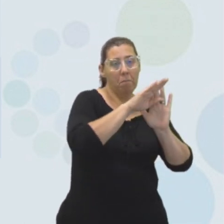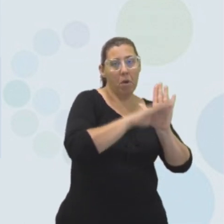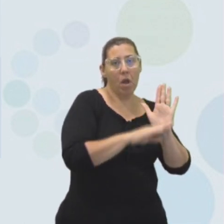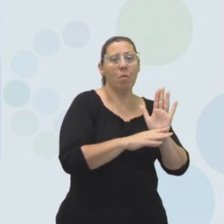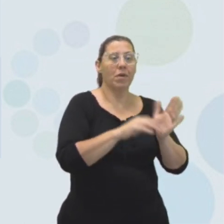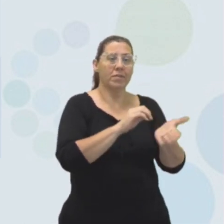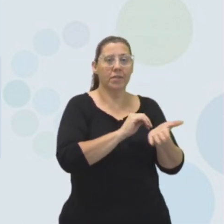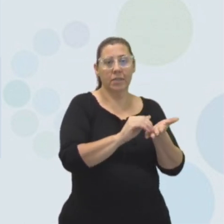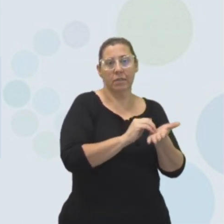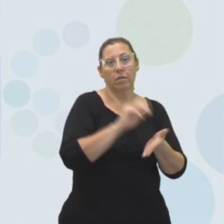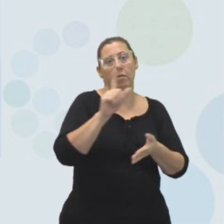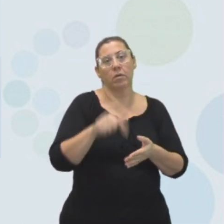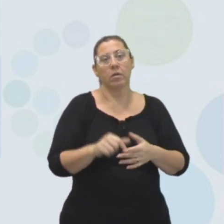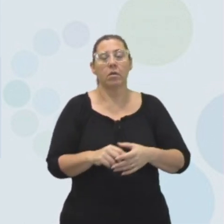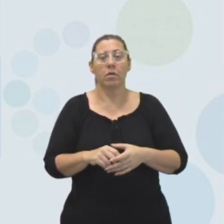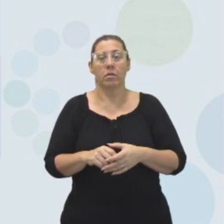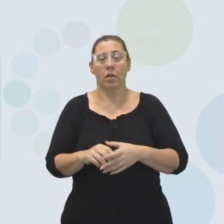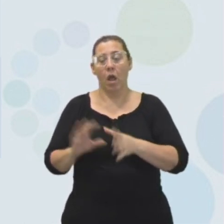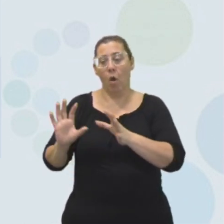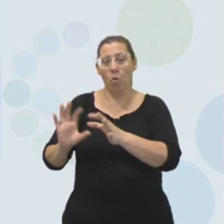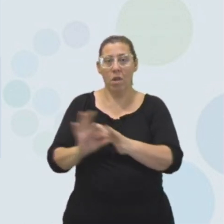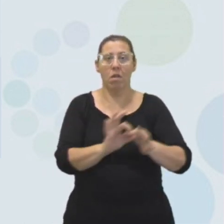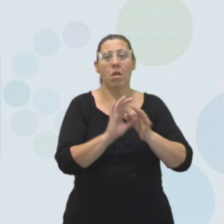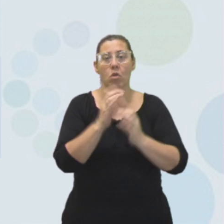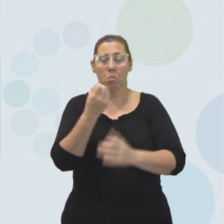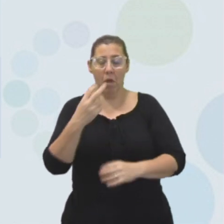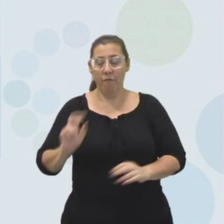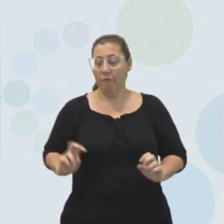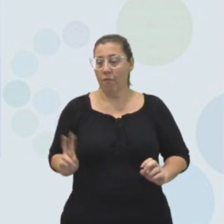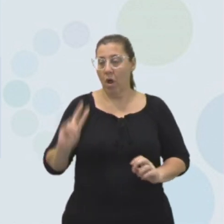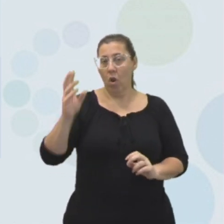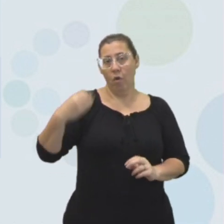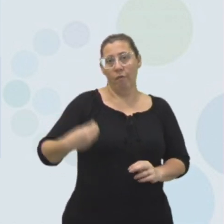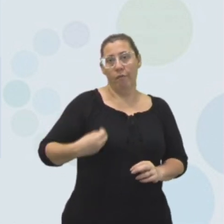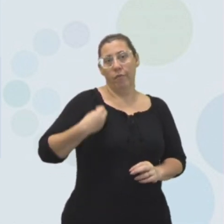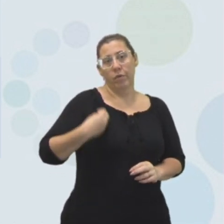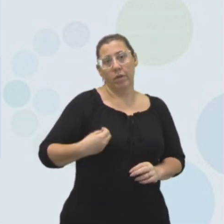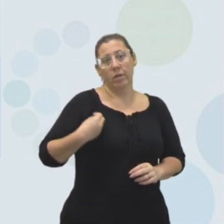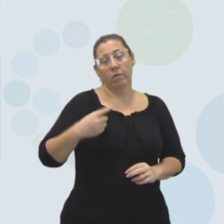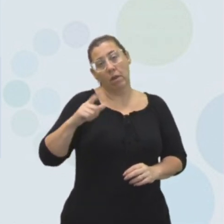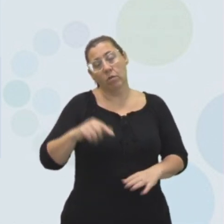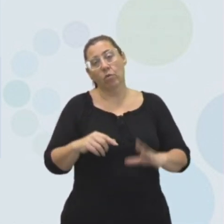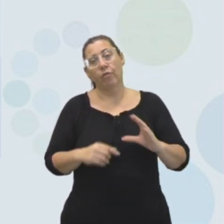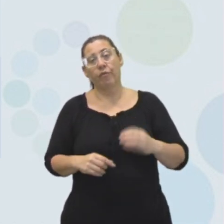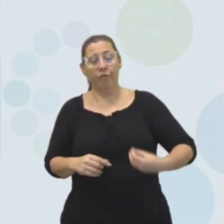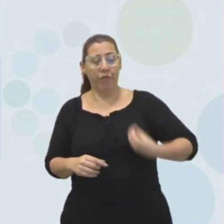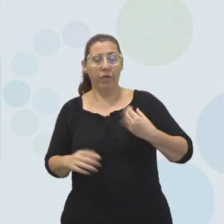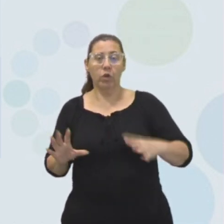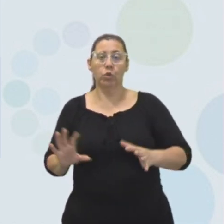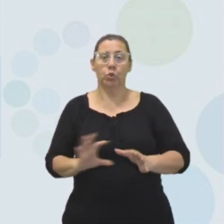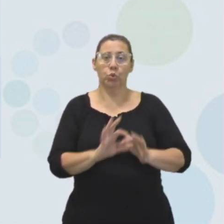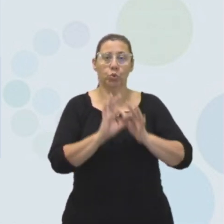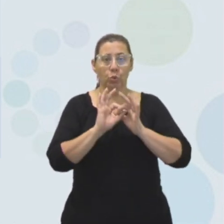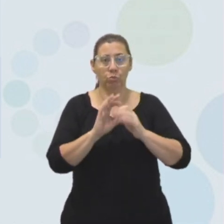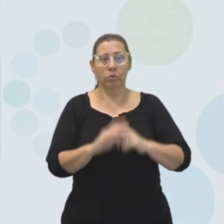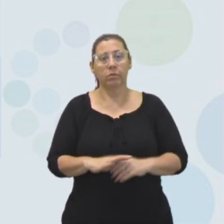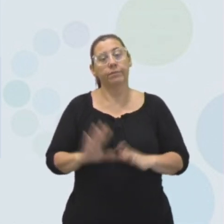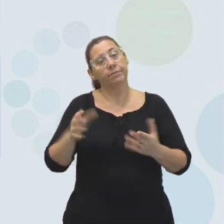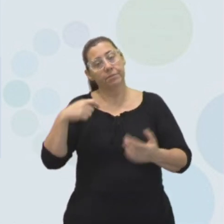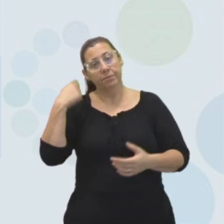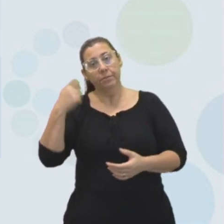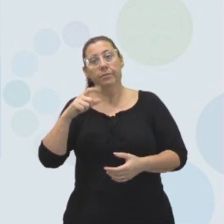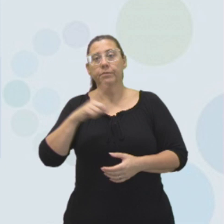secretaria, que é a Corrente do Bem e Valorização da Vida, que é do Conviva. Então, este vídeo teve